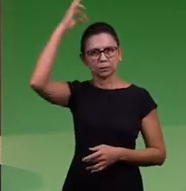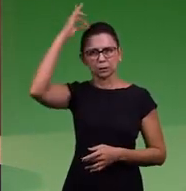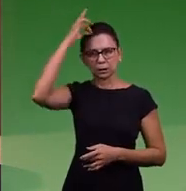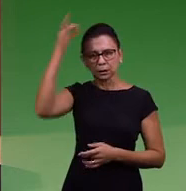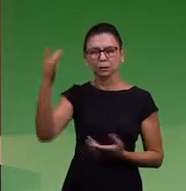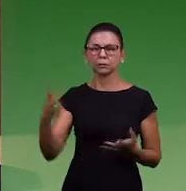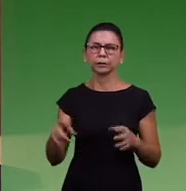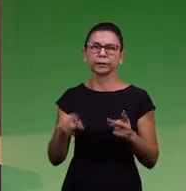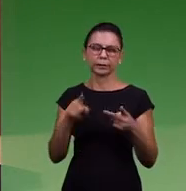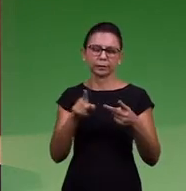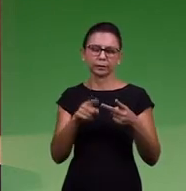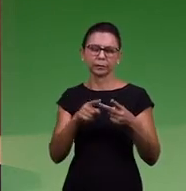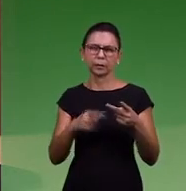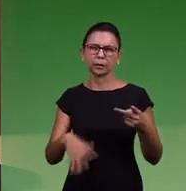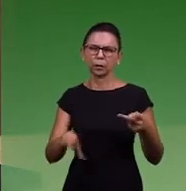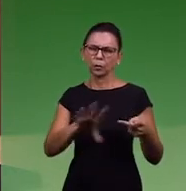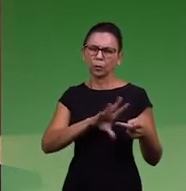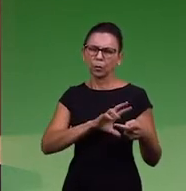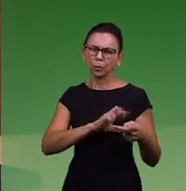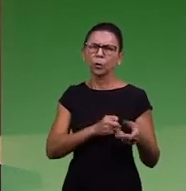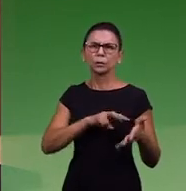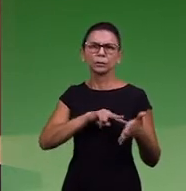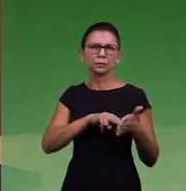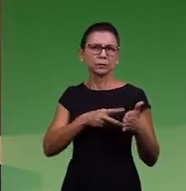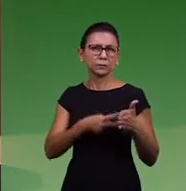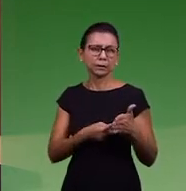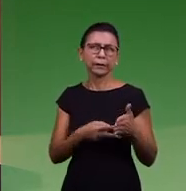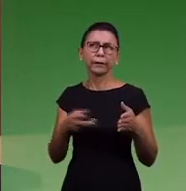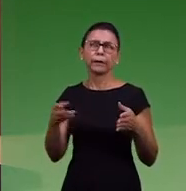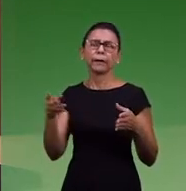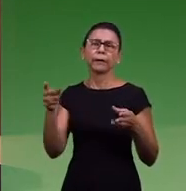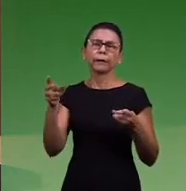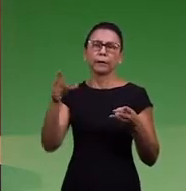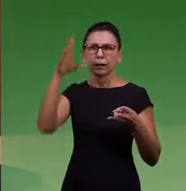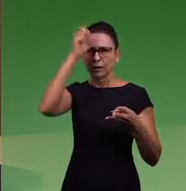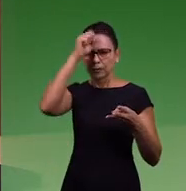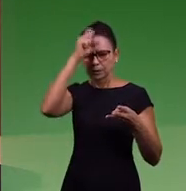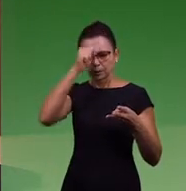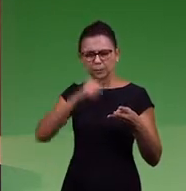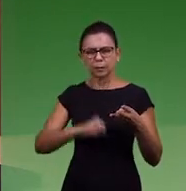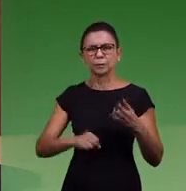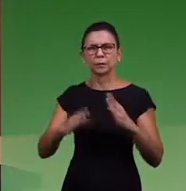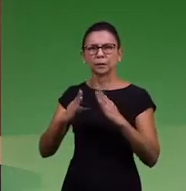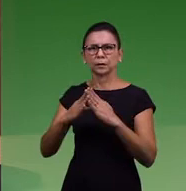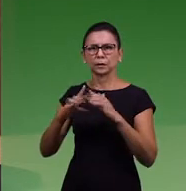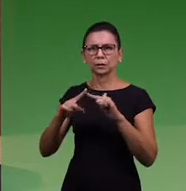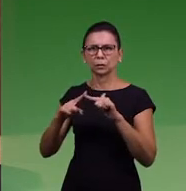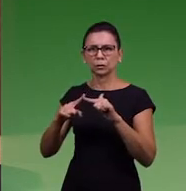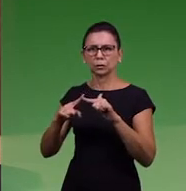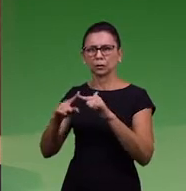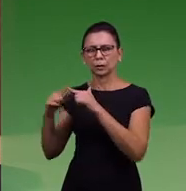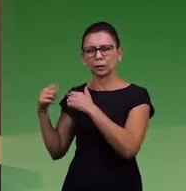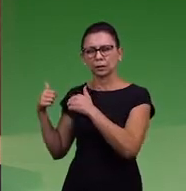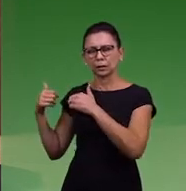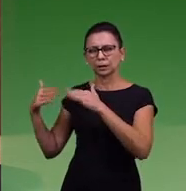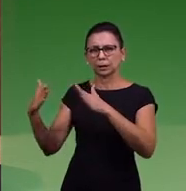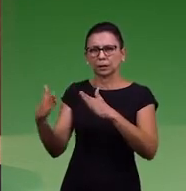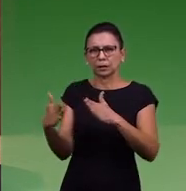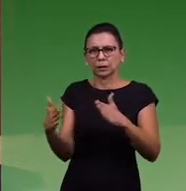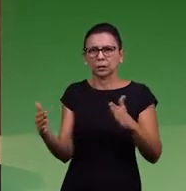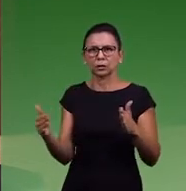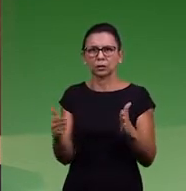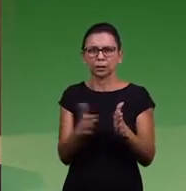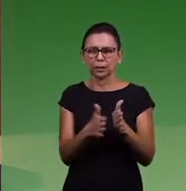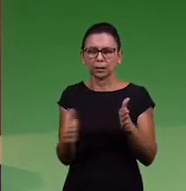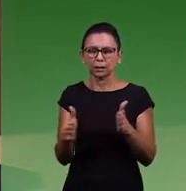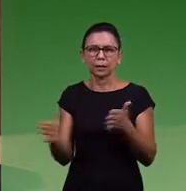grande amor, né, e o significado do grande amor, já vimos a história da igreja do seu início até o